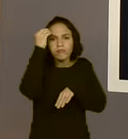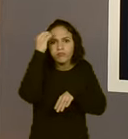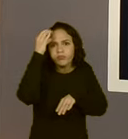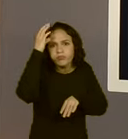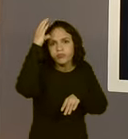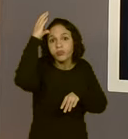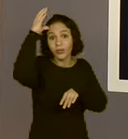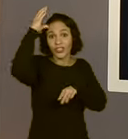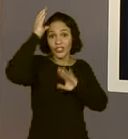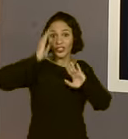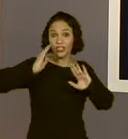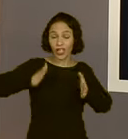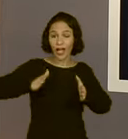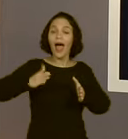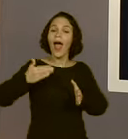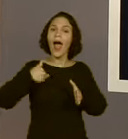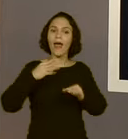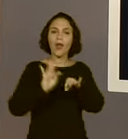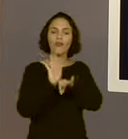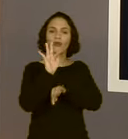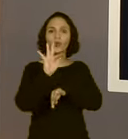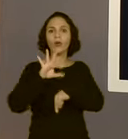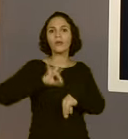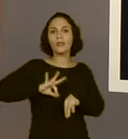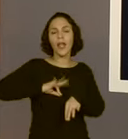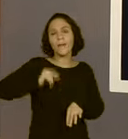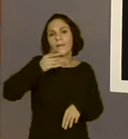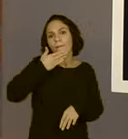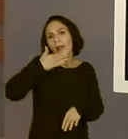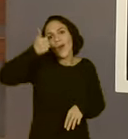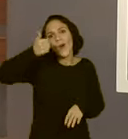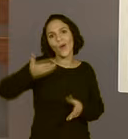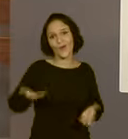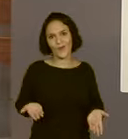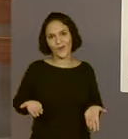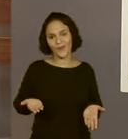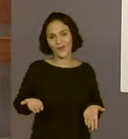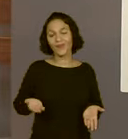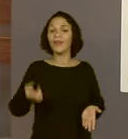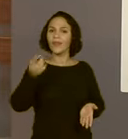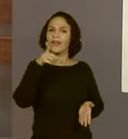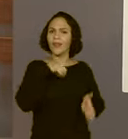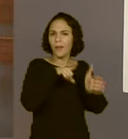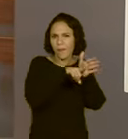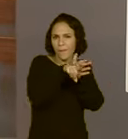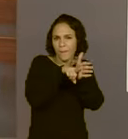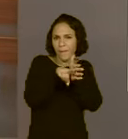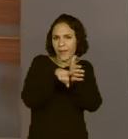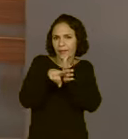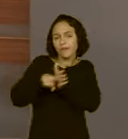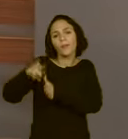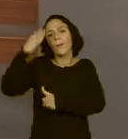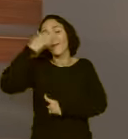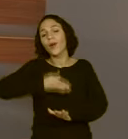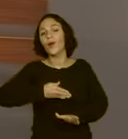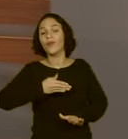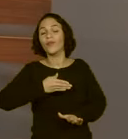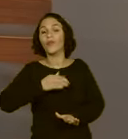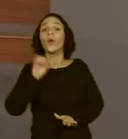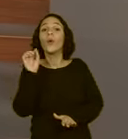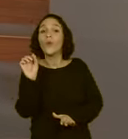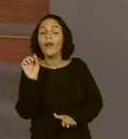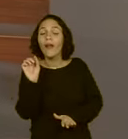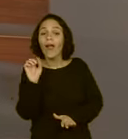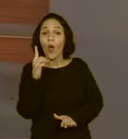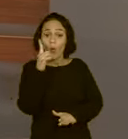possibilidade de ganhar mais dinheiro no futuro, né? Dizem aí, tem pesquisas que dizem que cada ano